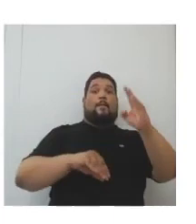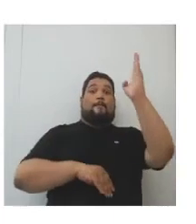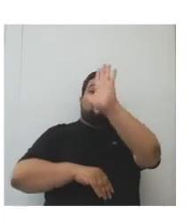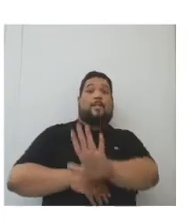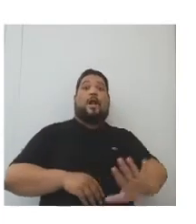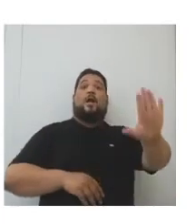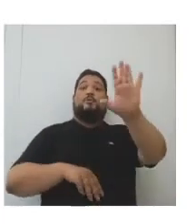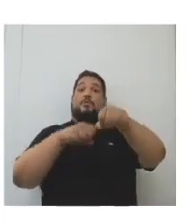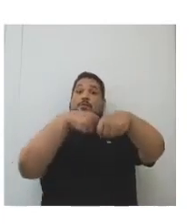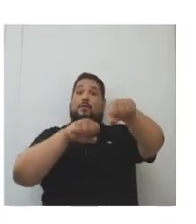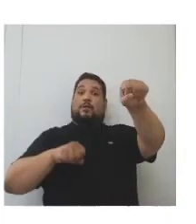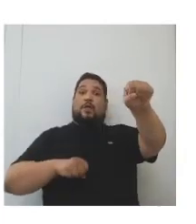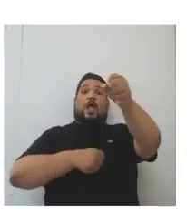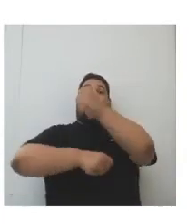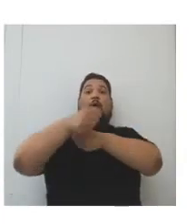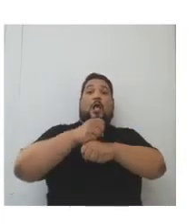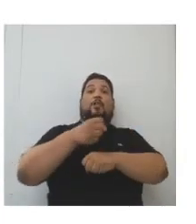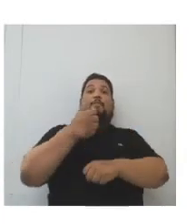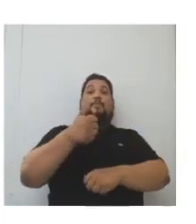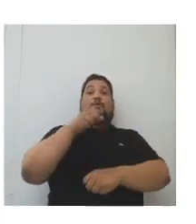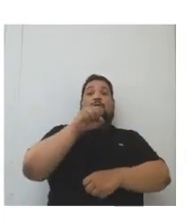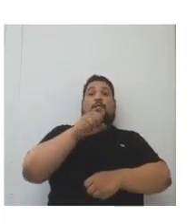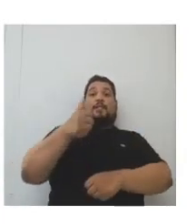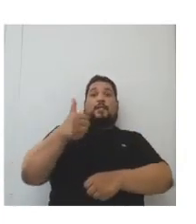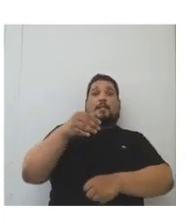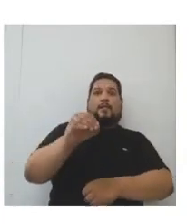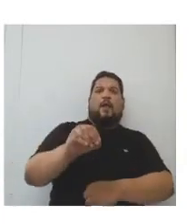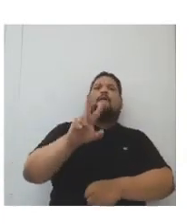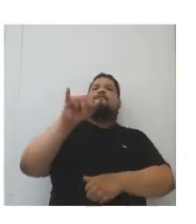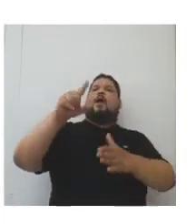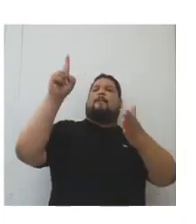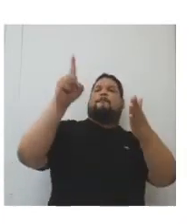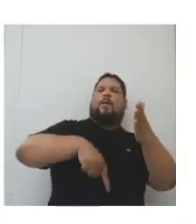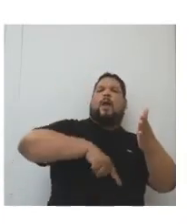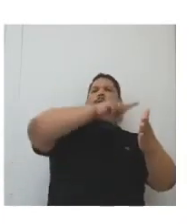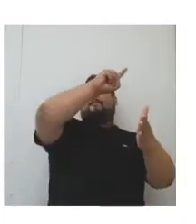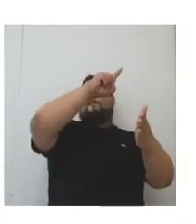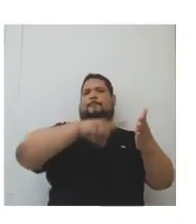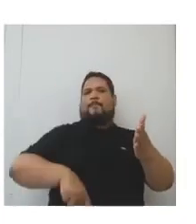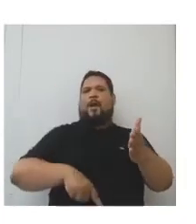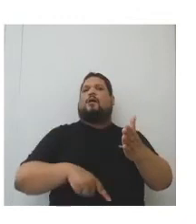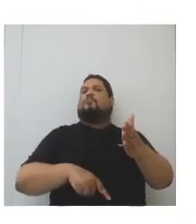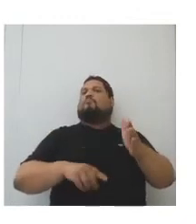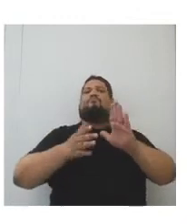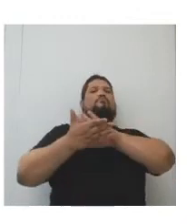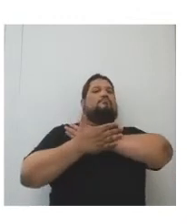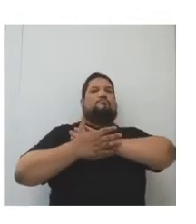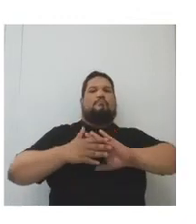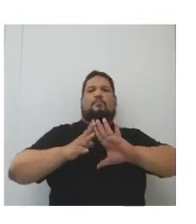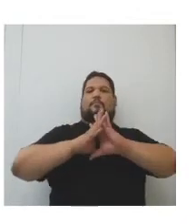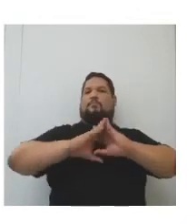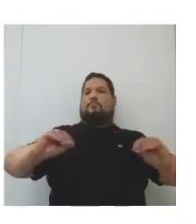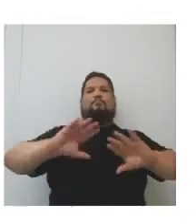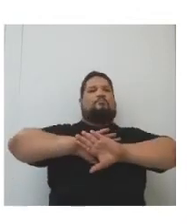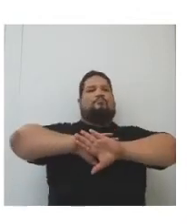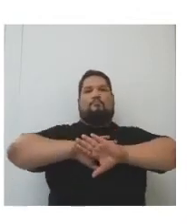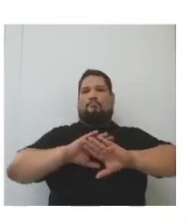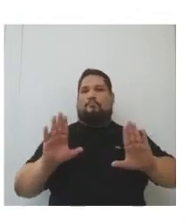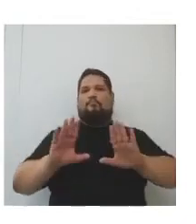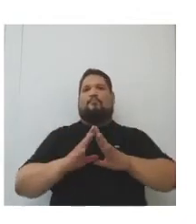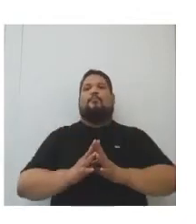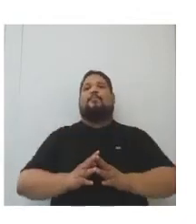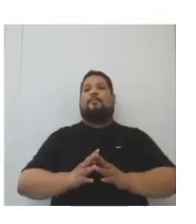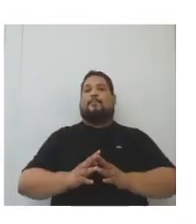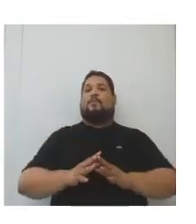então os tratados de 1810, e esses tratados vão revogar, anular, né? Nesse momento,